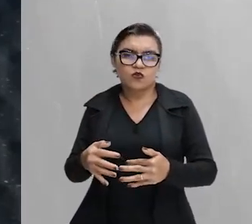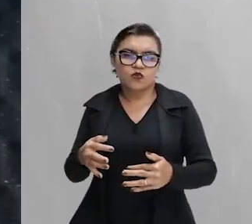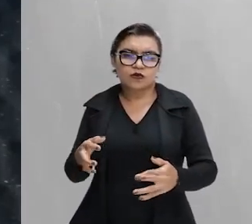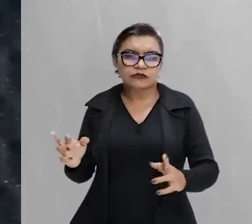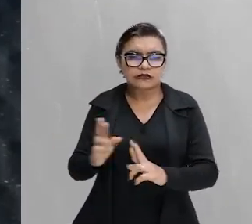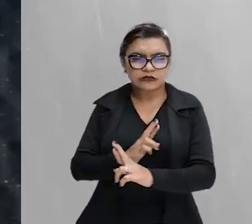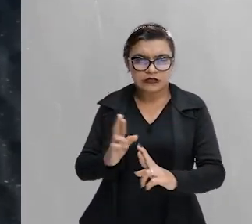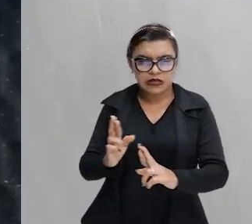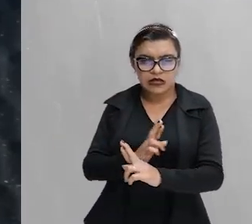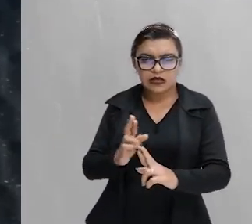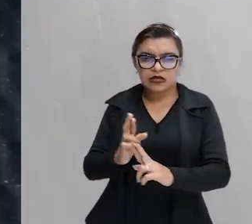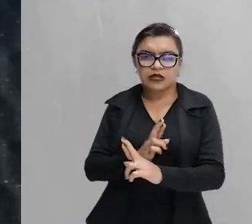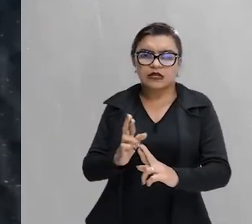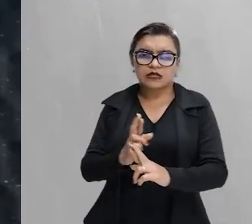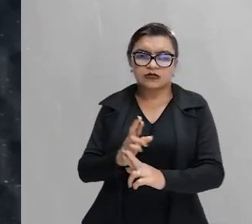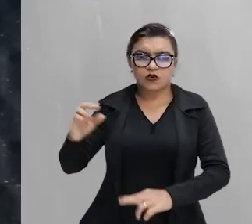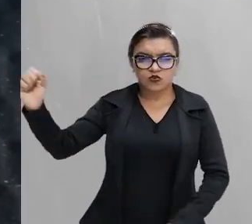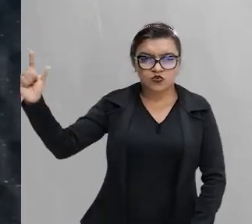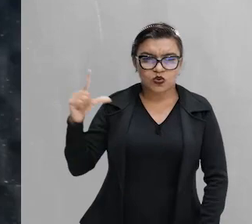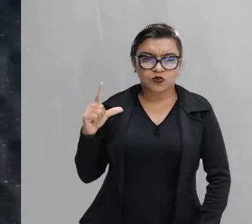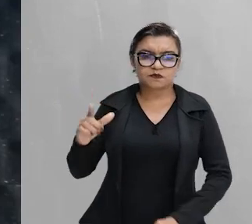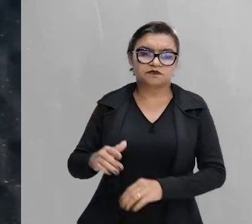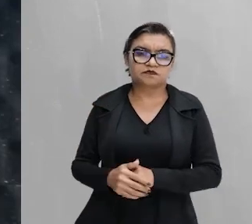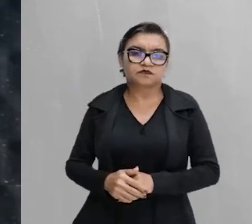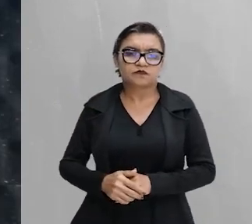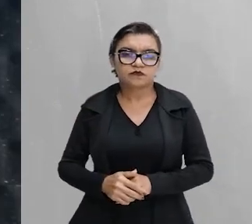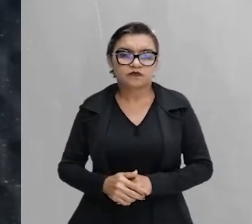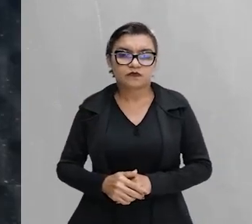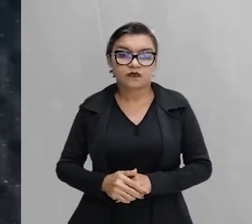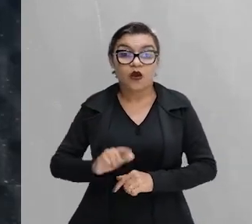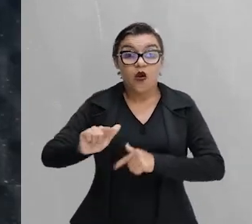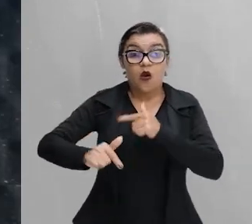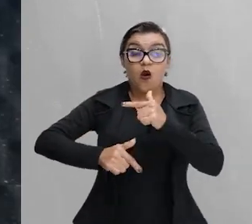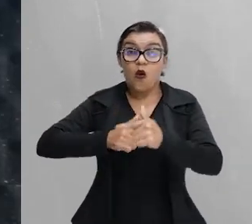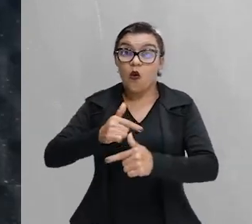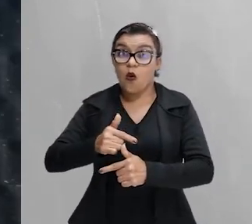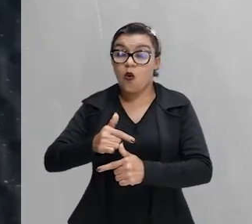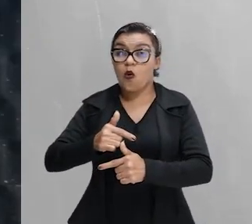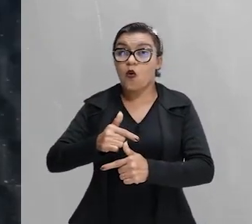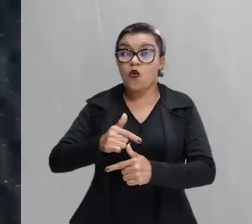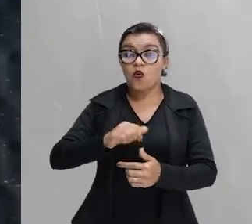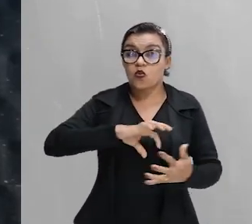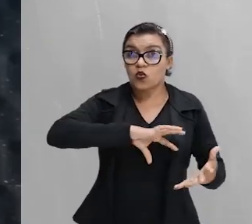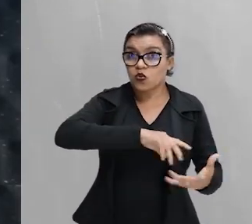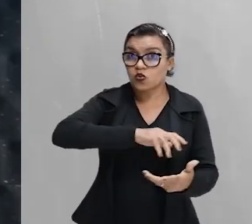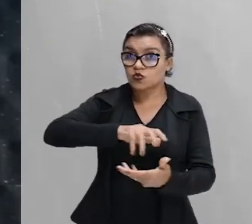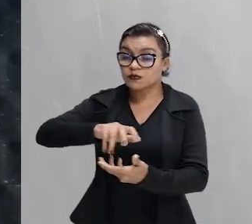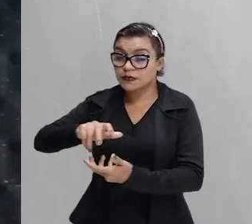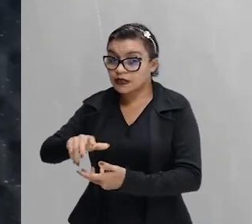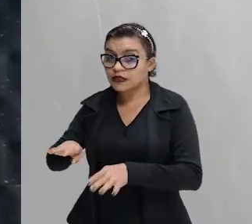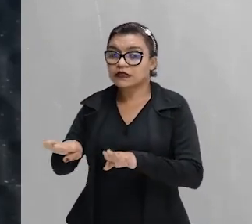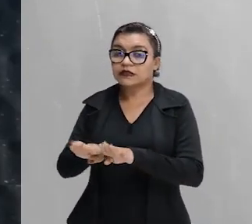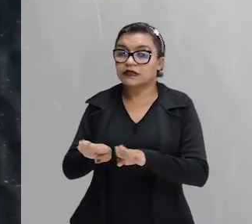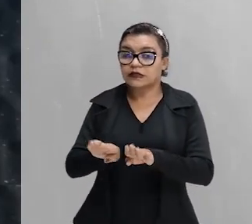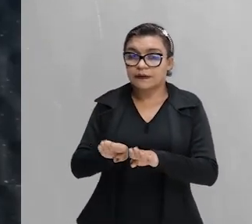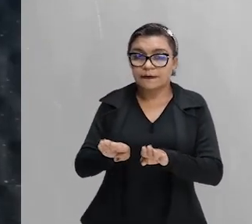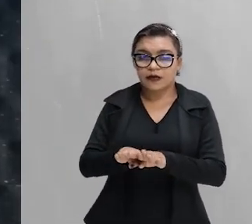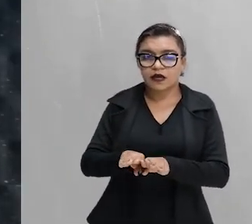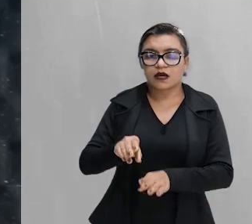nesses planetas ao Sol. Urano, Netuno e o planeta Plutão, que era planeta e agora não é mais planeta, foi